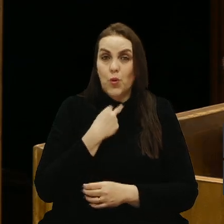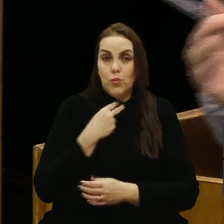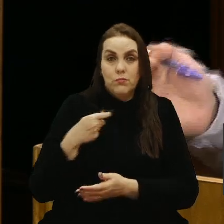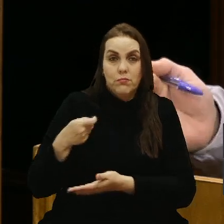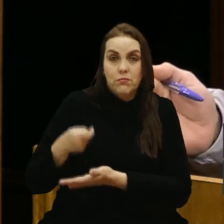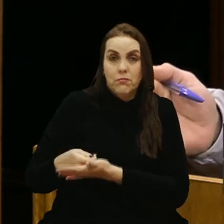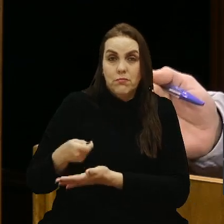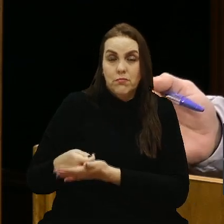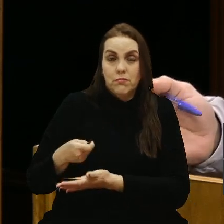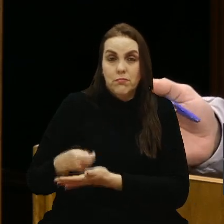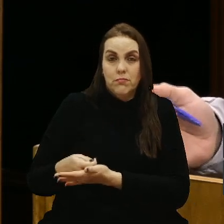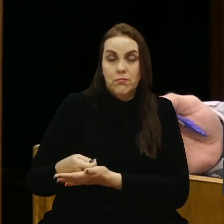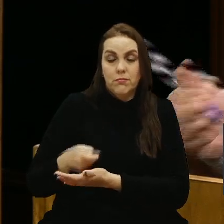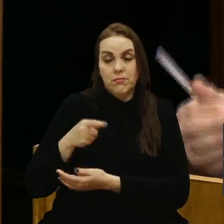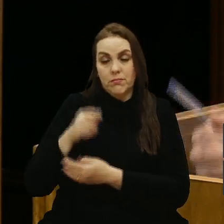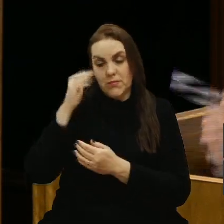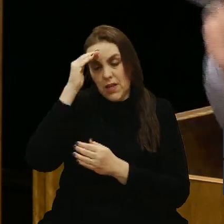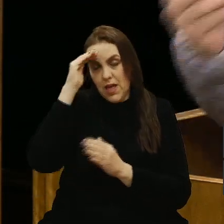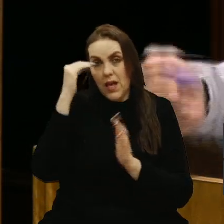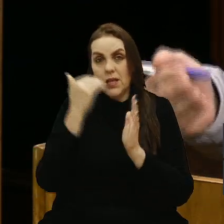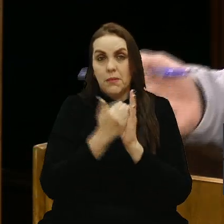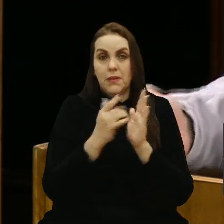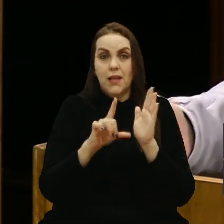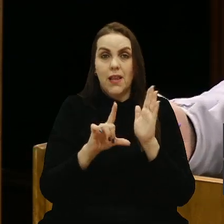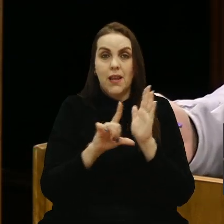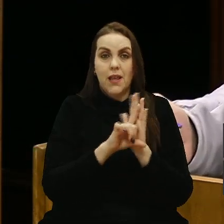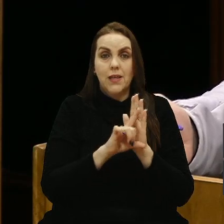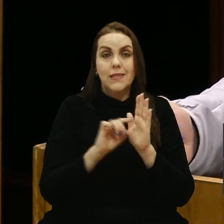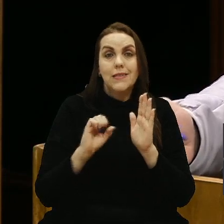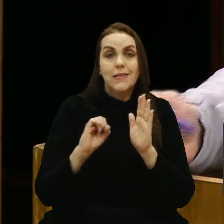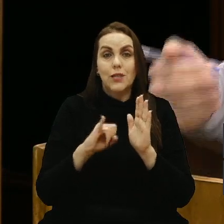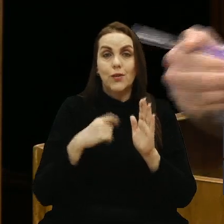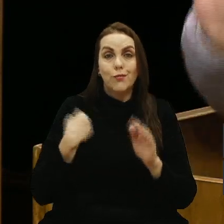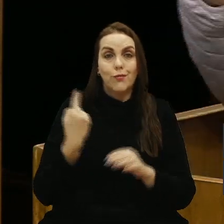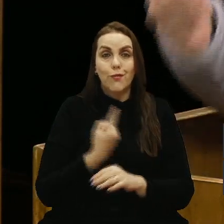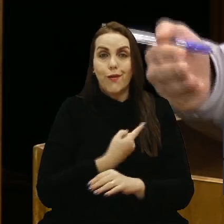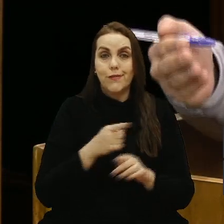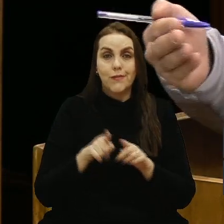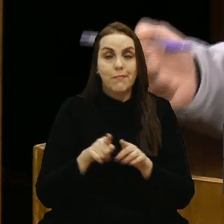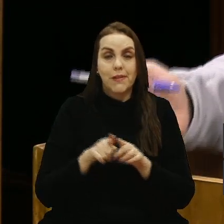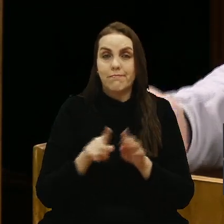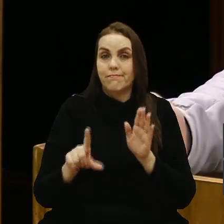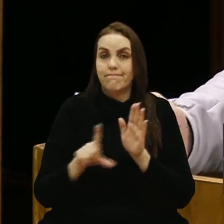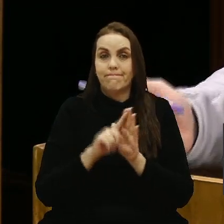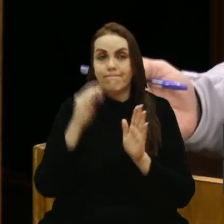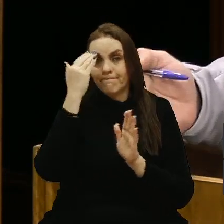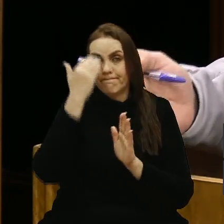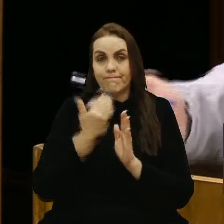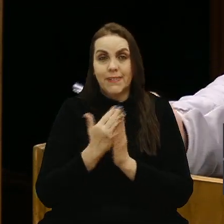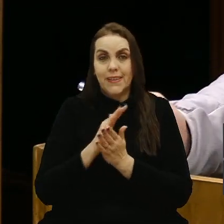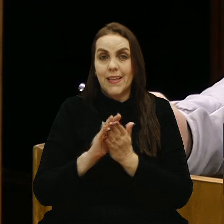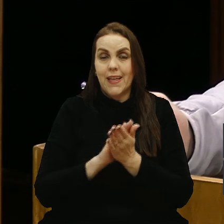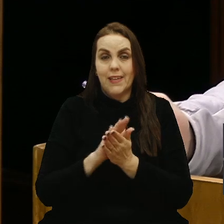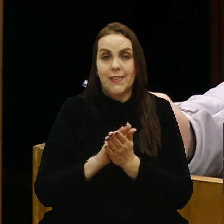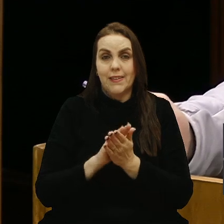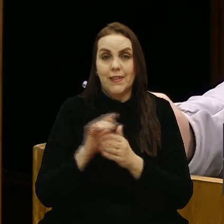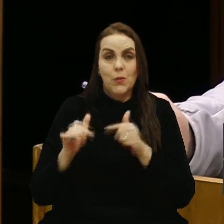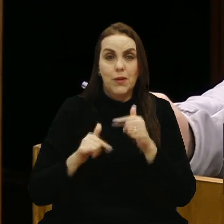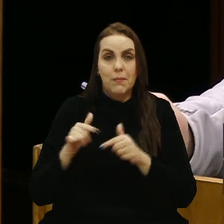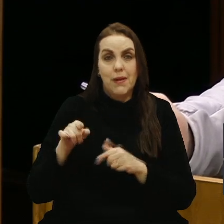eles cumpram a lei se nós não estamos cumprindo a lei, fazendo com que eles executem aquele serviço inadequadamente.